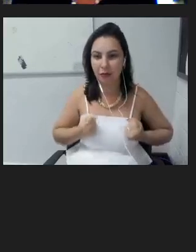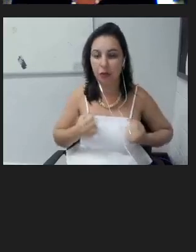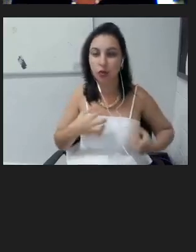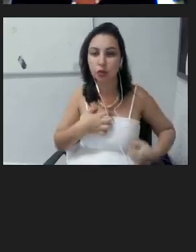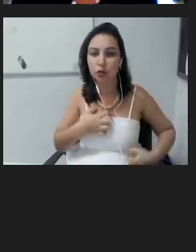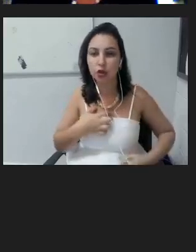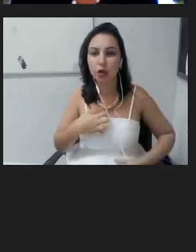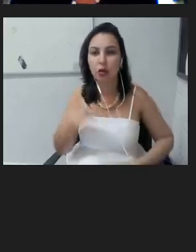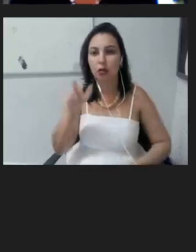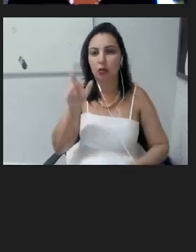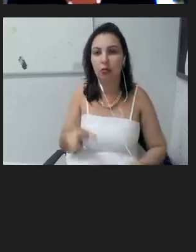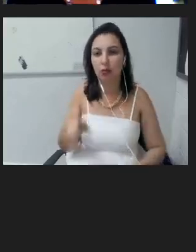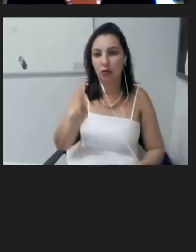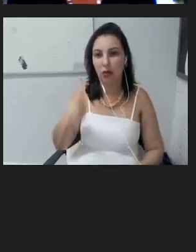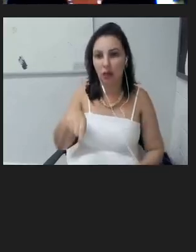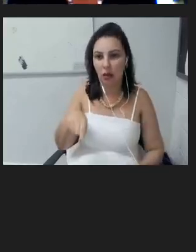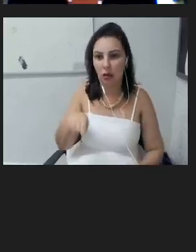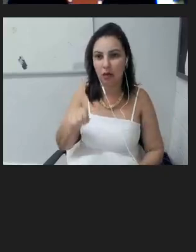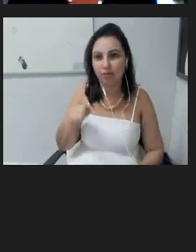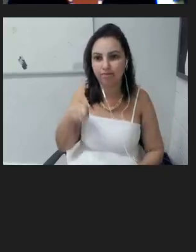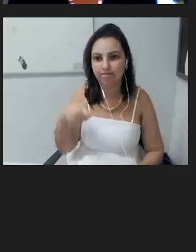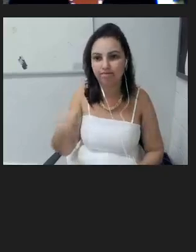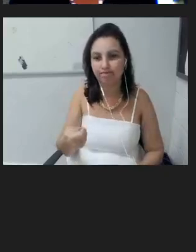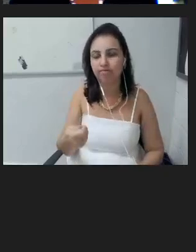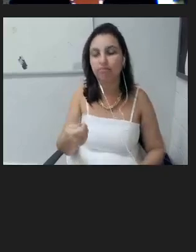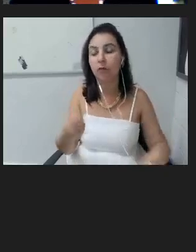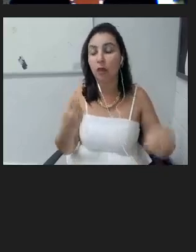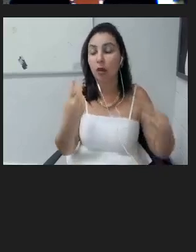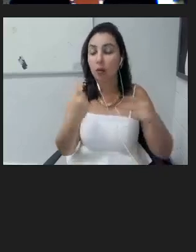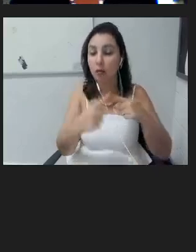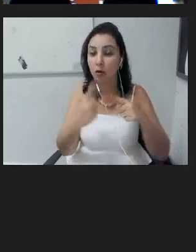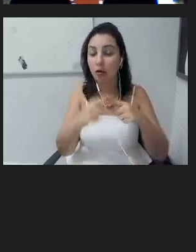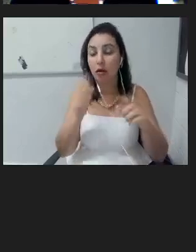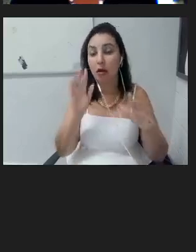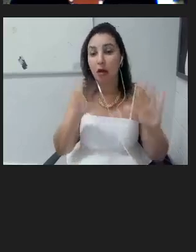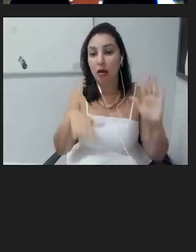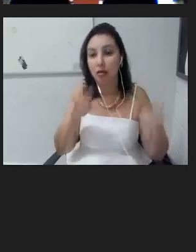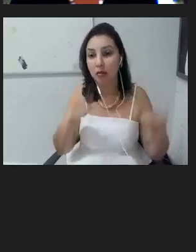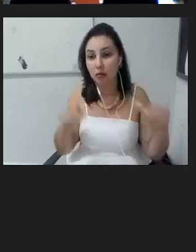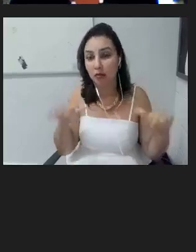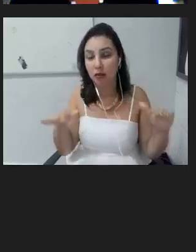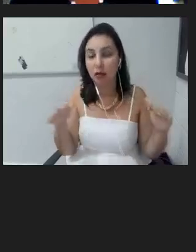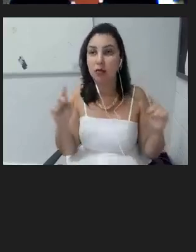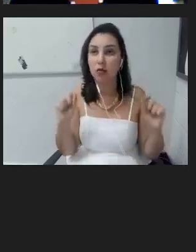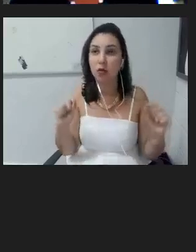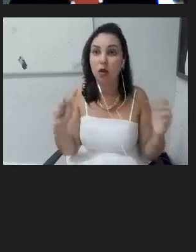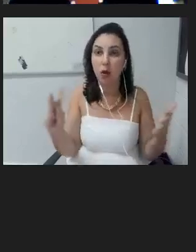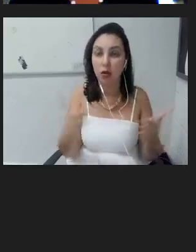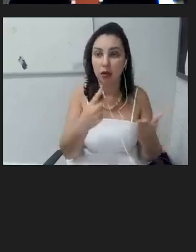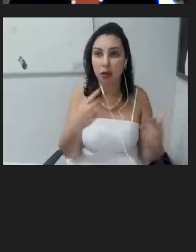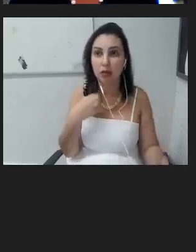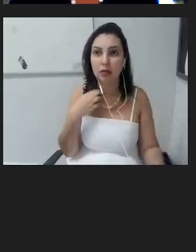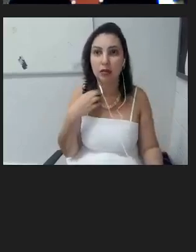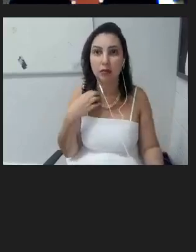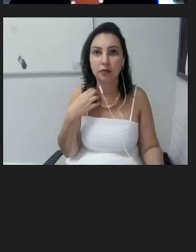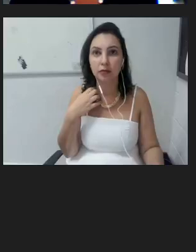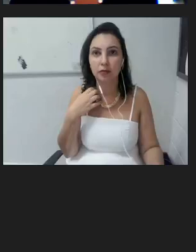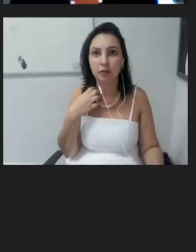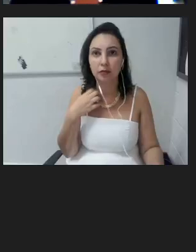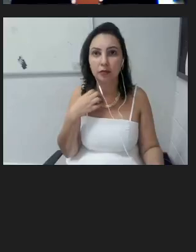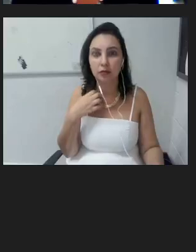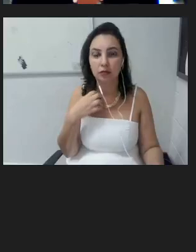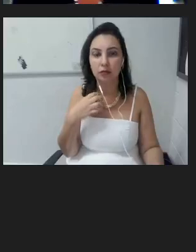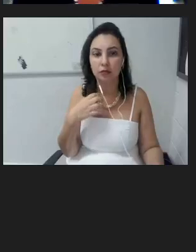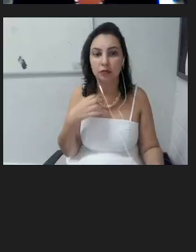Porque muitas vezes, do que a gente vai acompanhando, é que assim, o